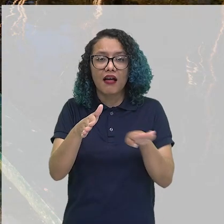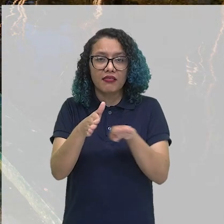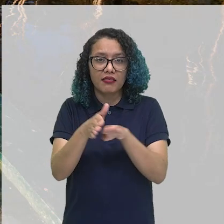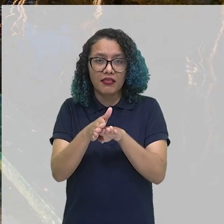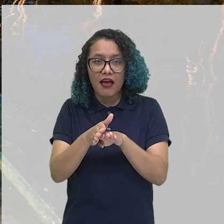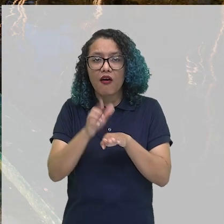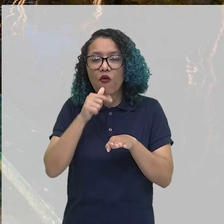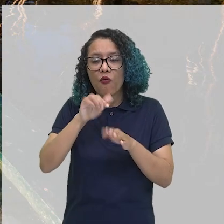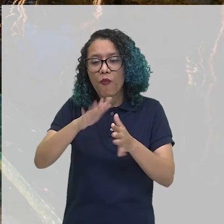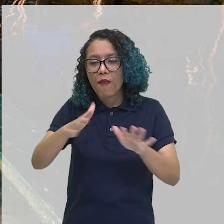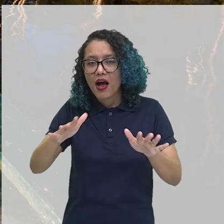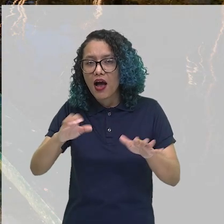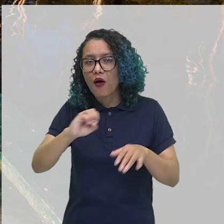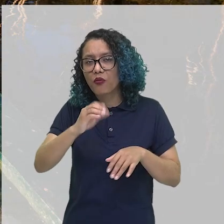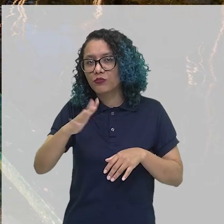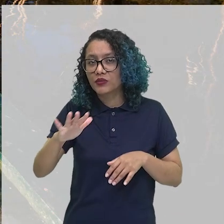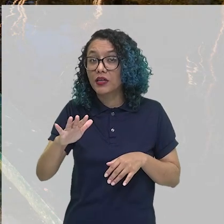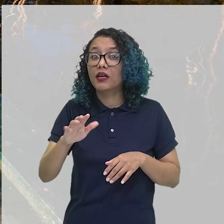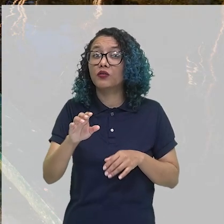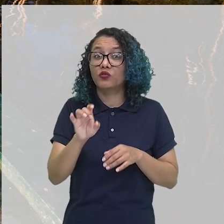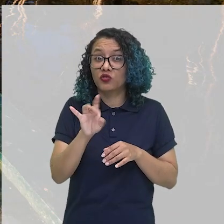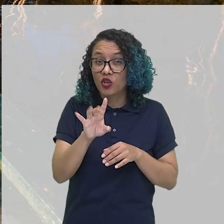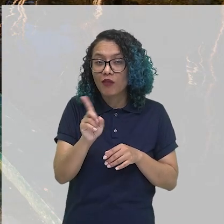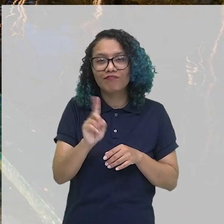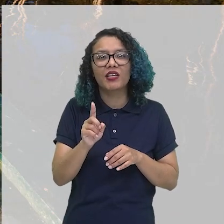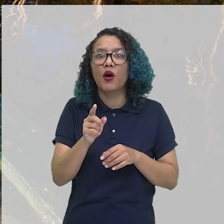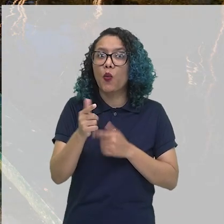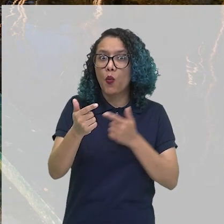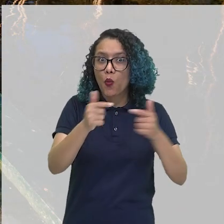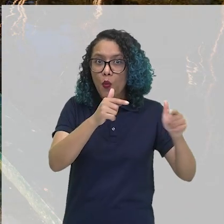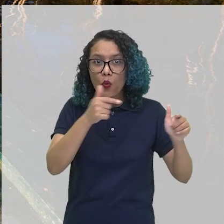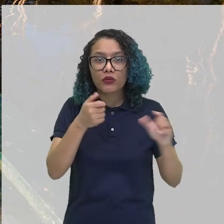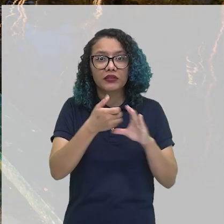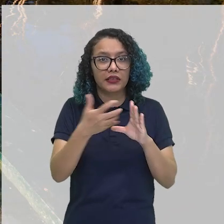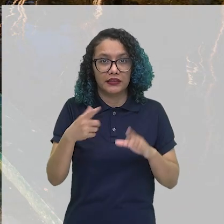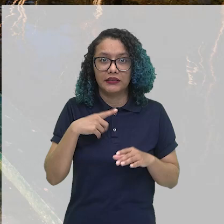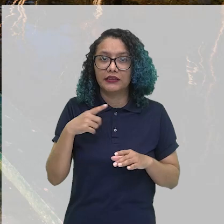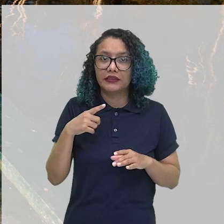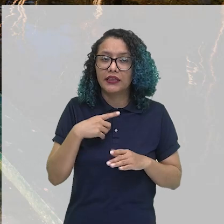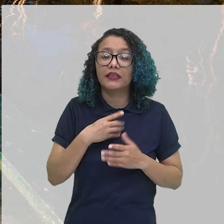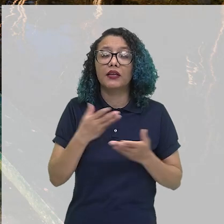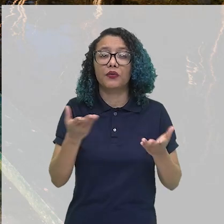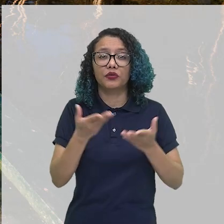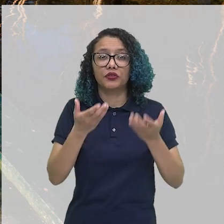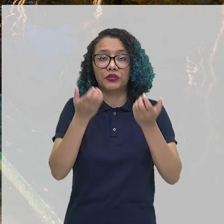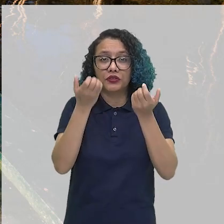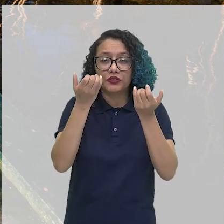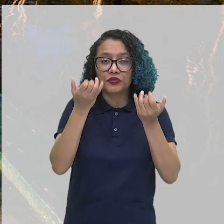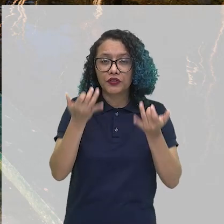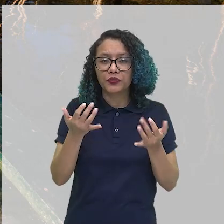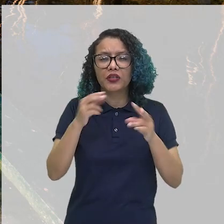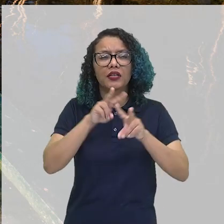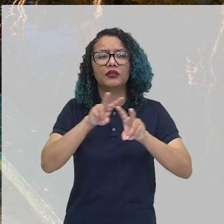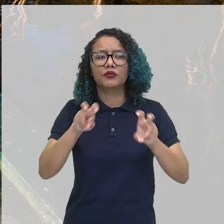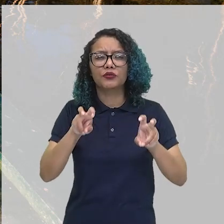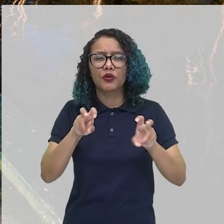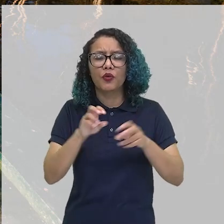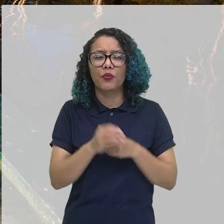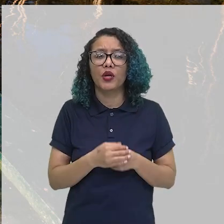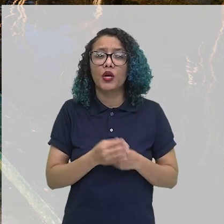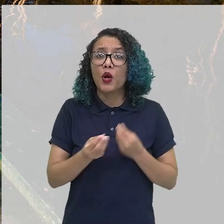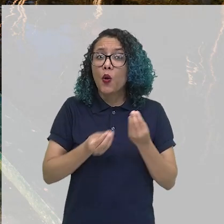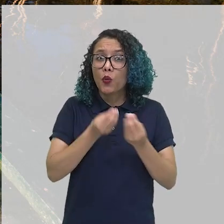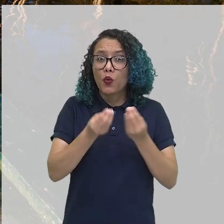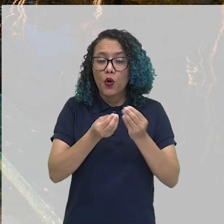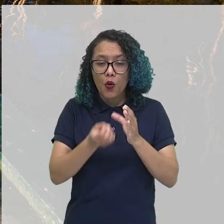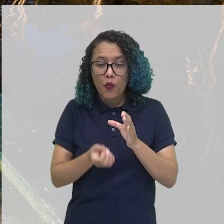o mar, o oceano, certo? Então hoje nós vamos explorar a formação da